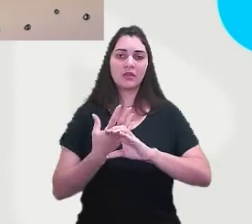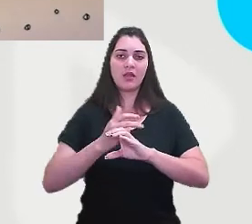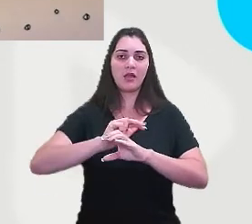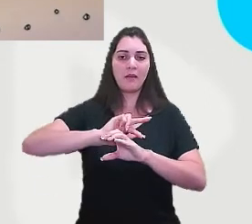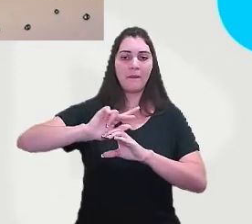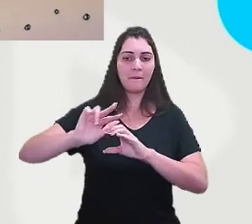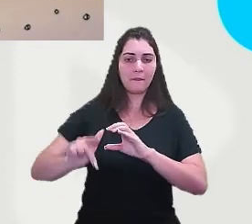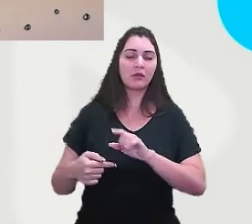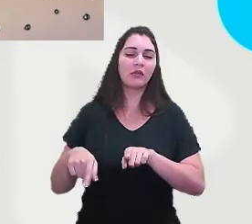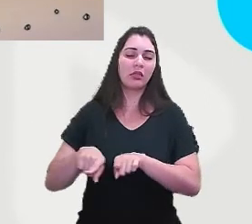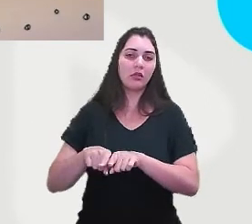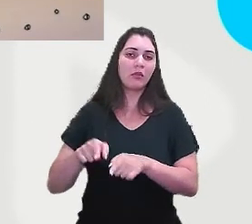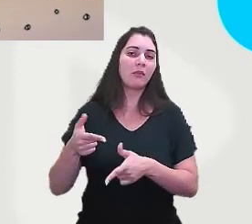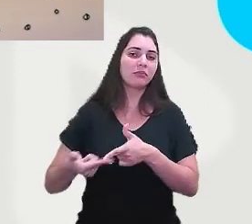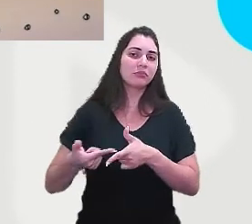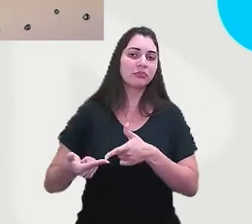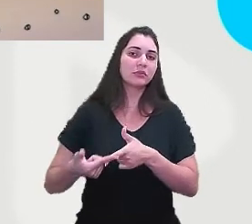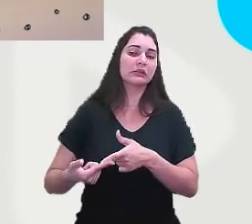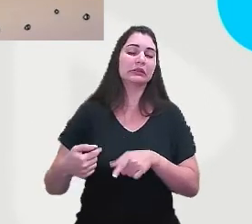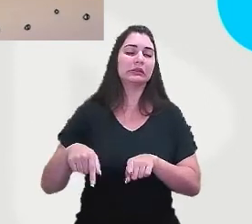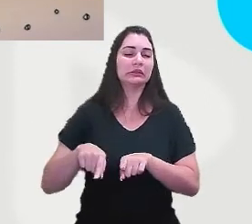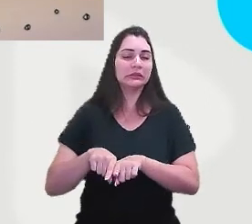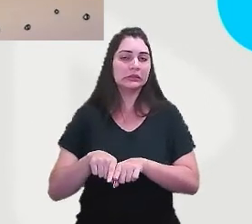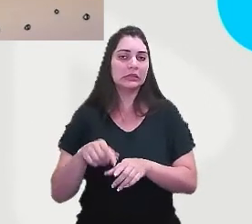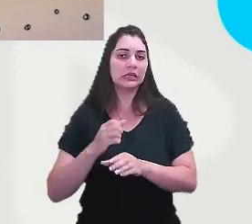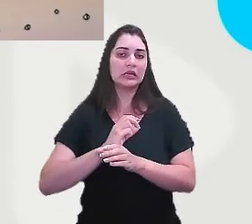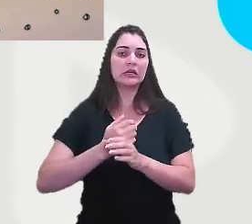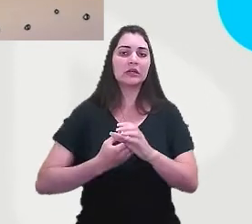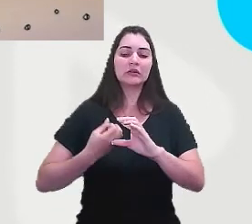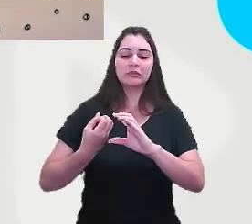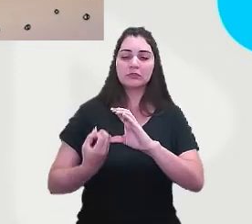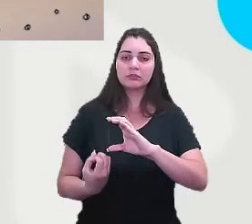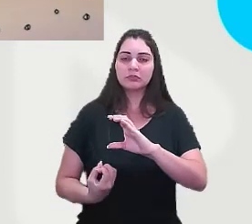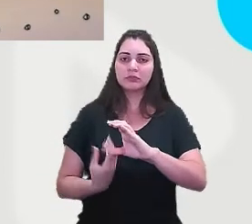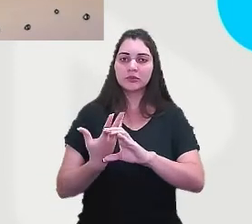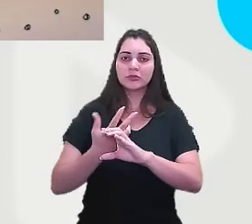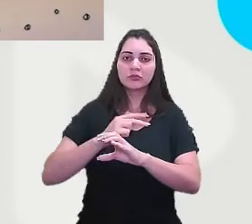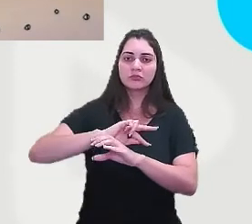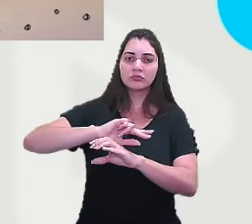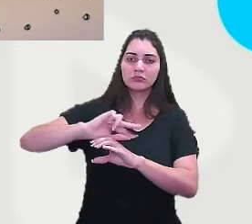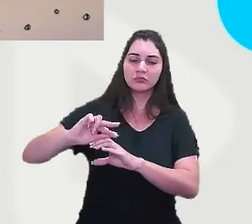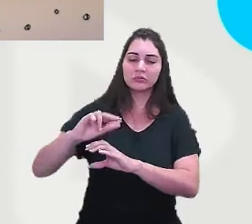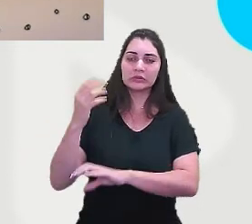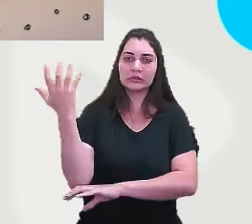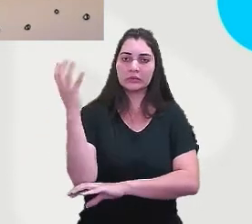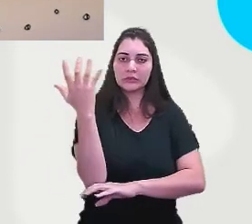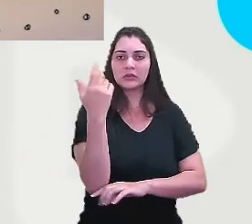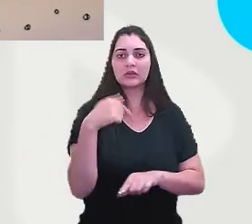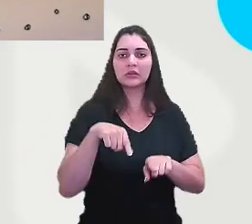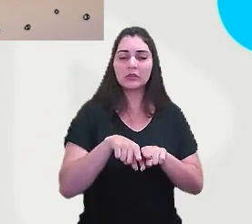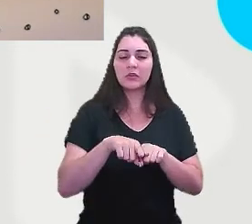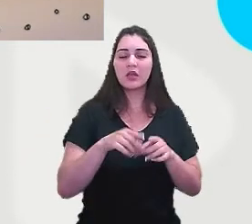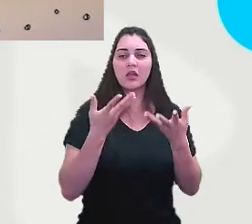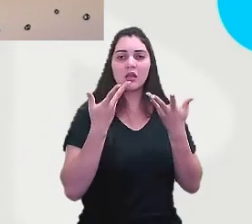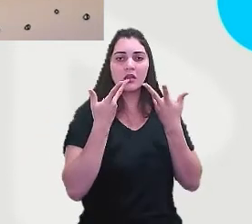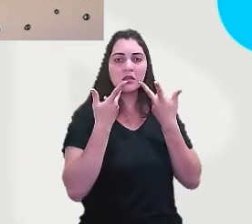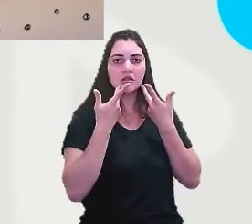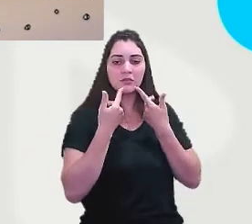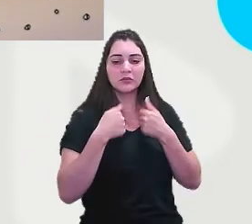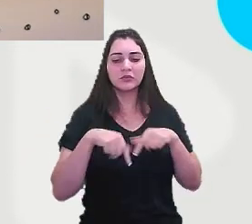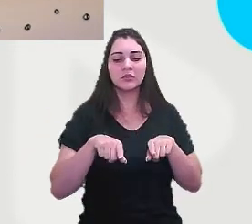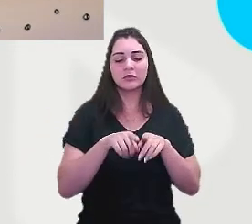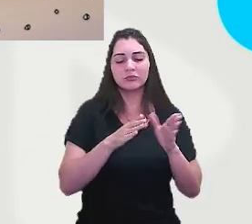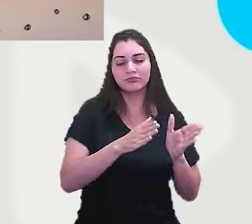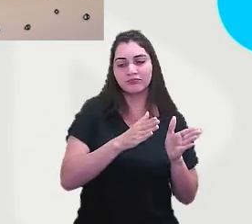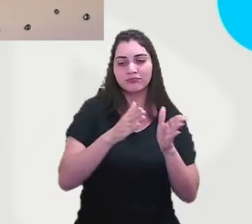ela é afetada, tanto a biodiversidade de plantas, como também a biodiversidade de animais. E do lado a gente